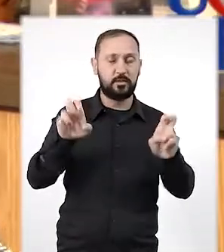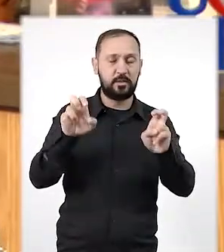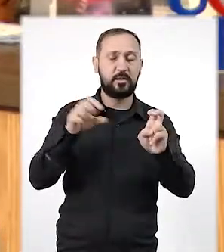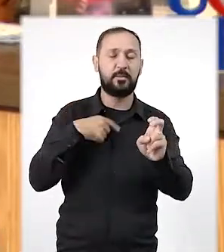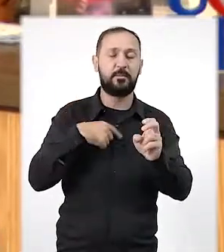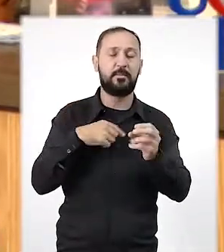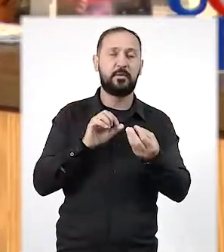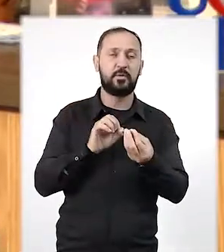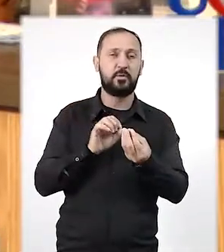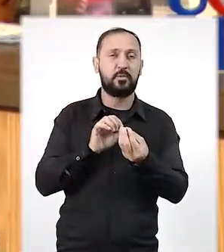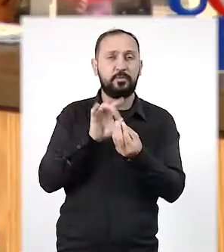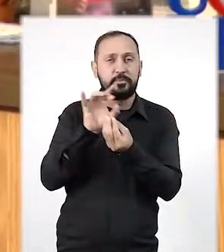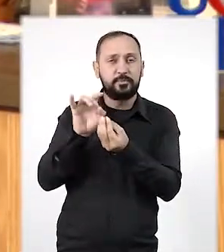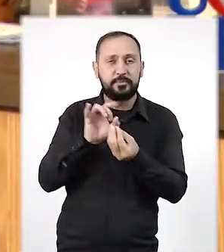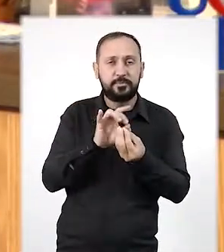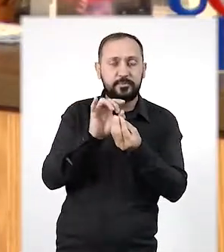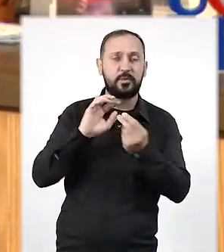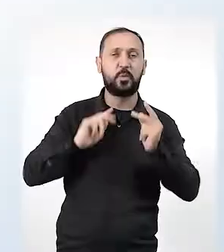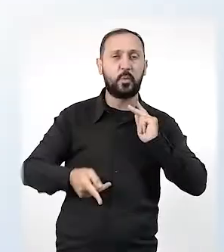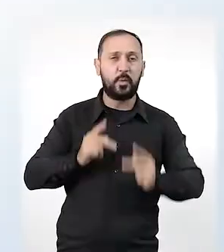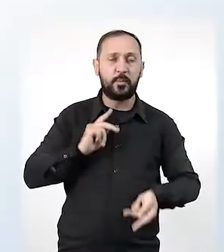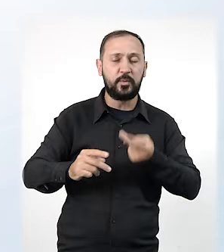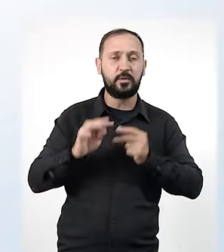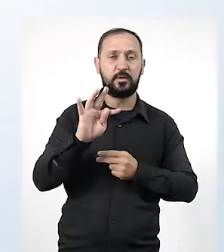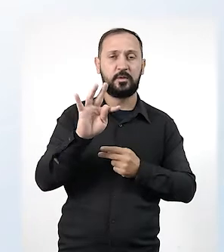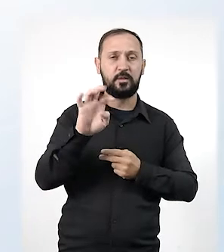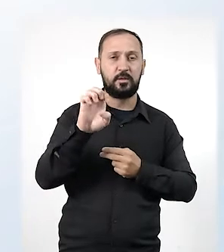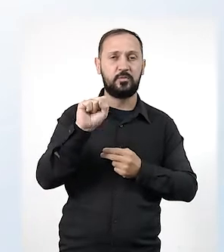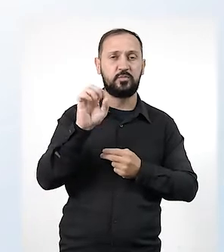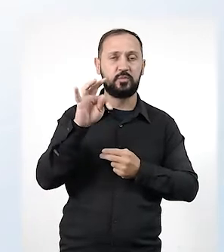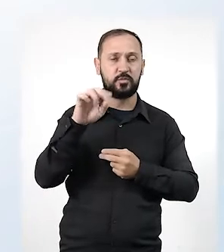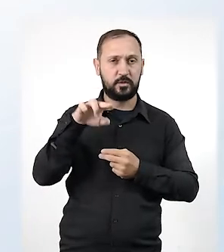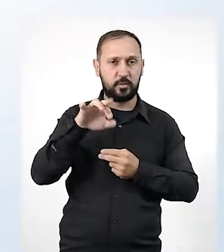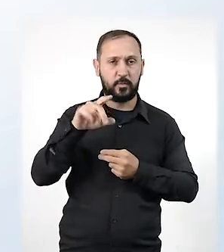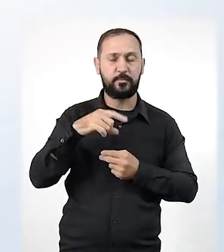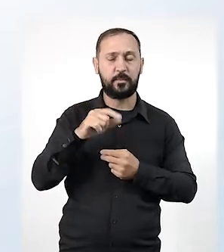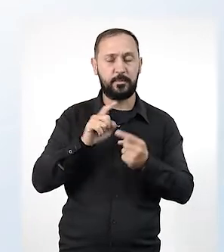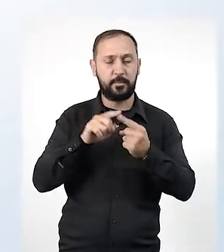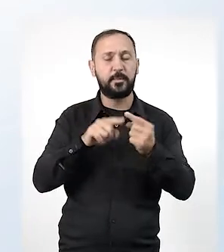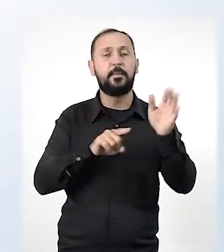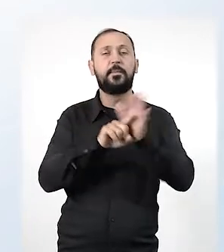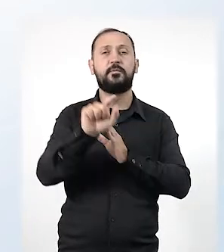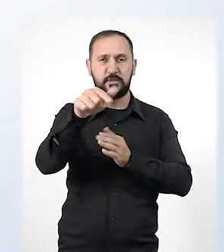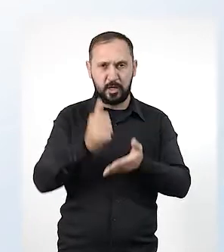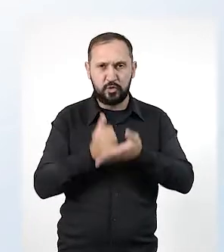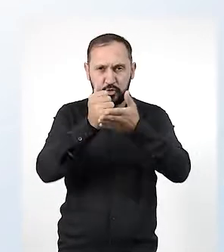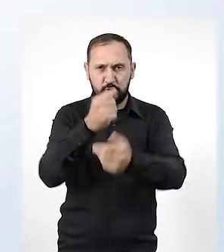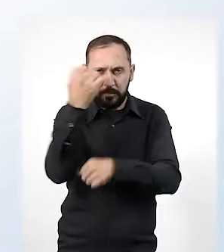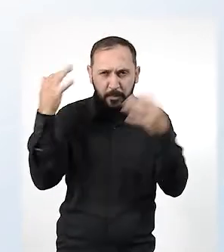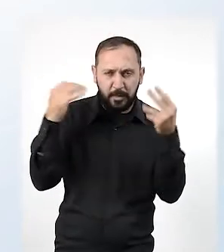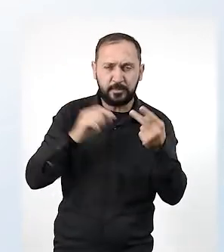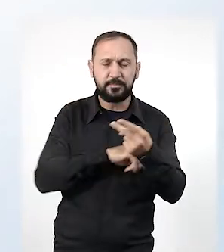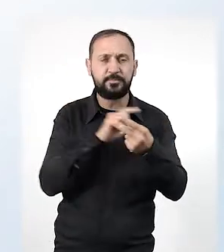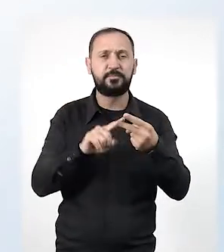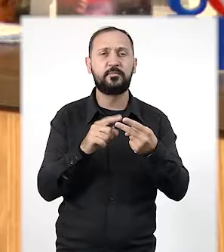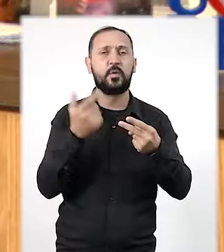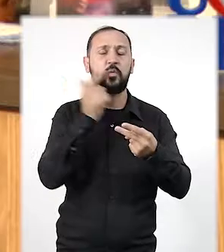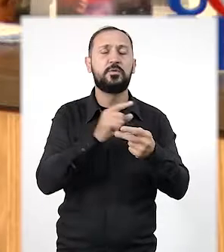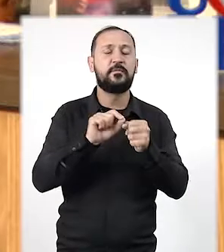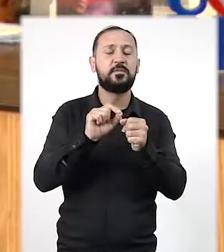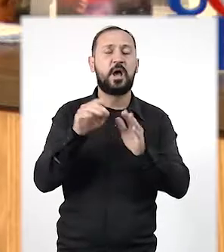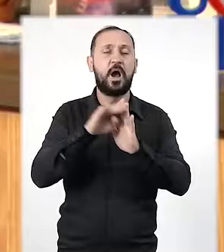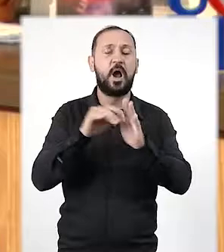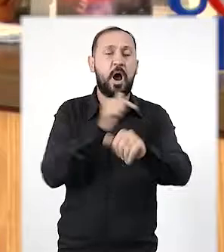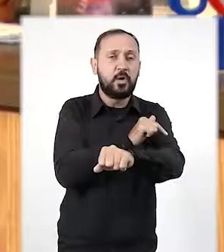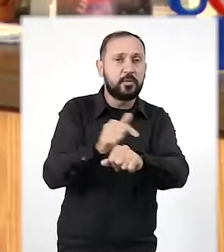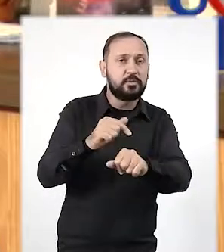questão da testosterona? Essa foi a pergunta da tese dele. A primeira pergunta é, você ajuda o meio ambiente? Você consegue